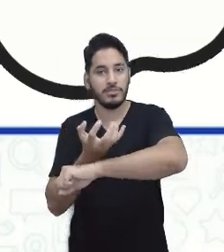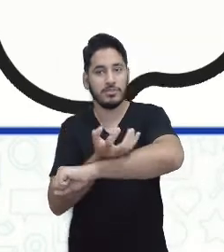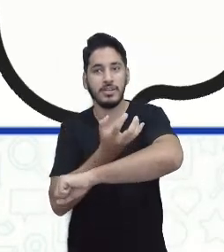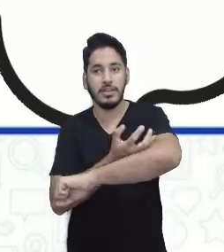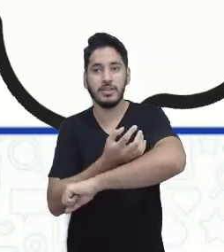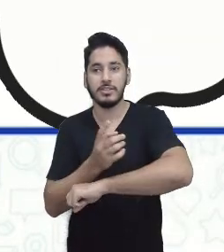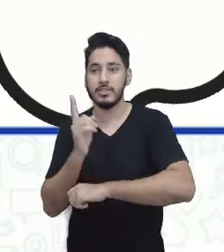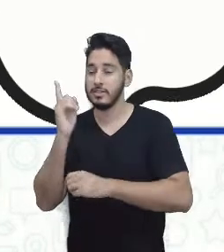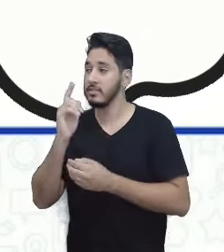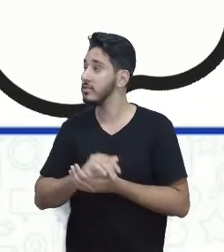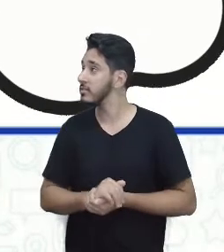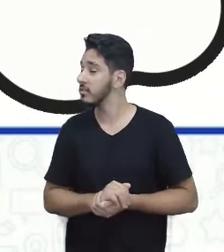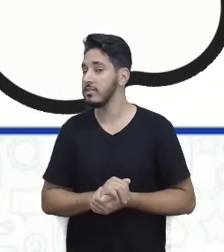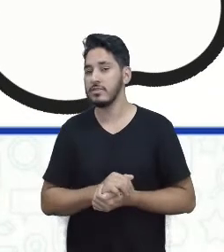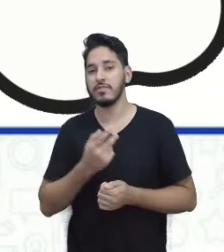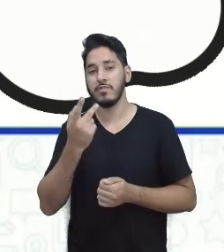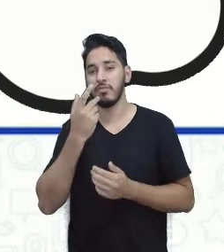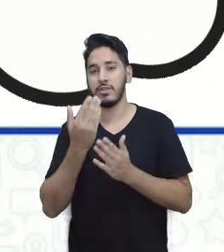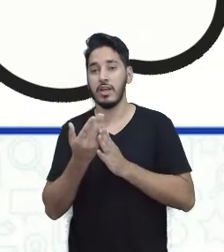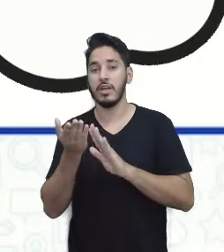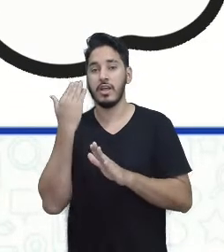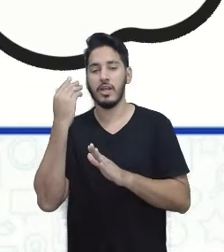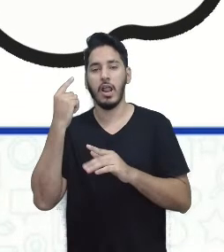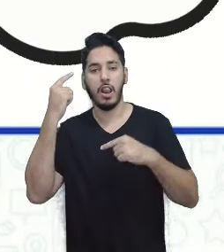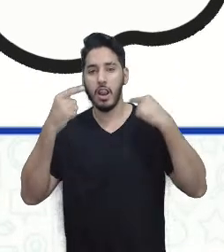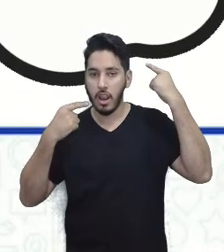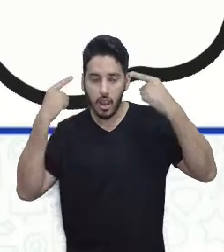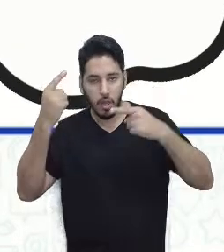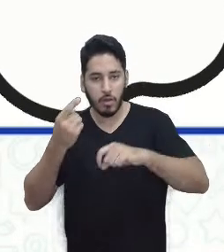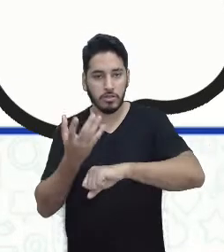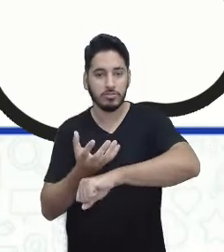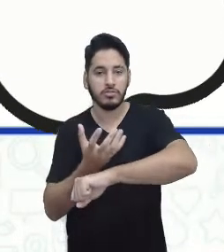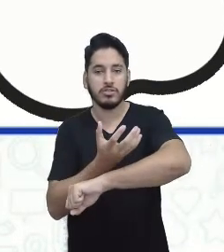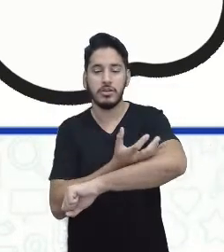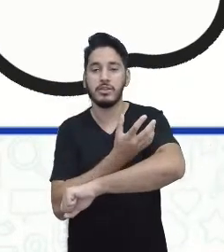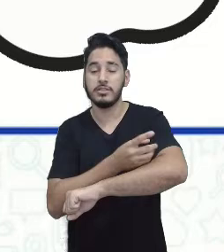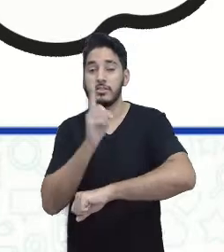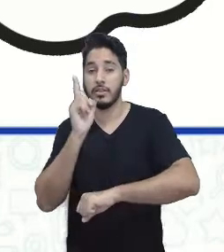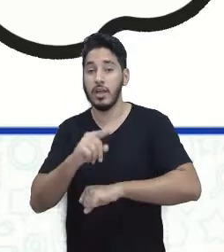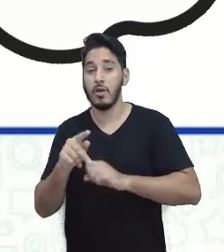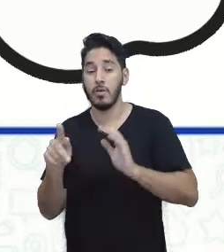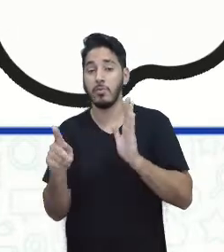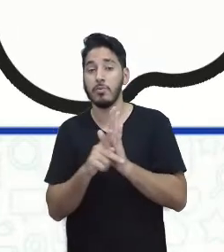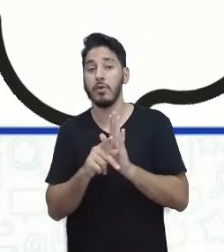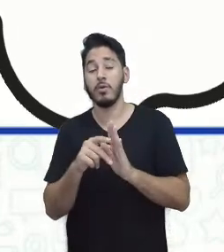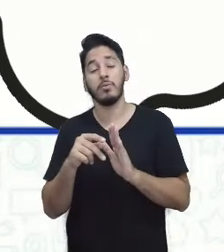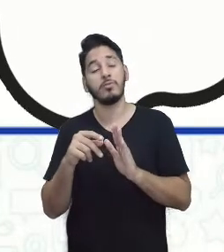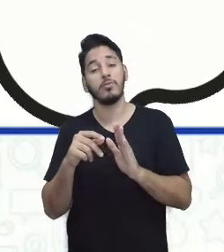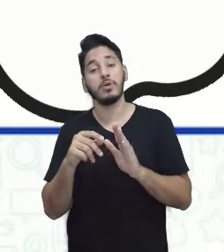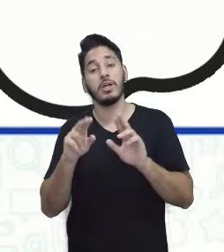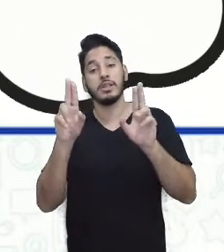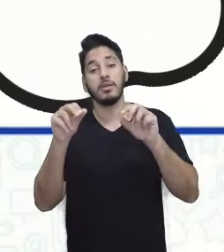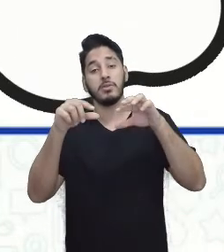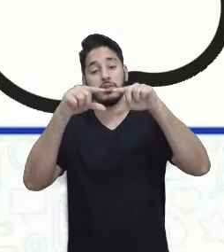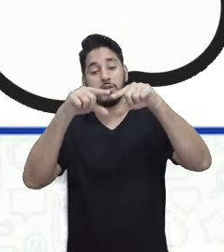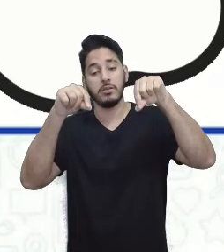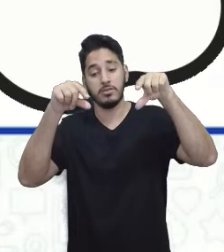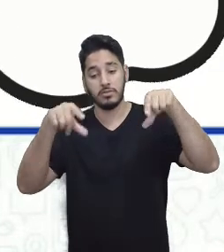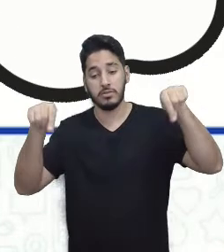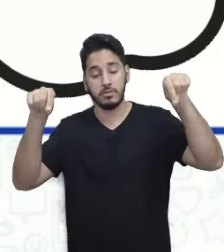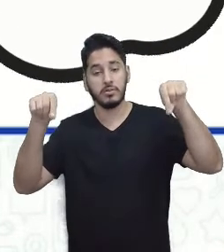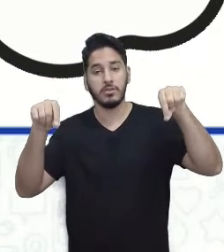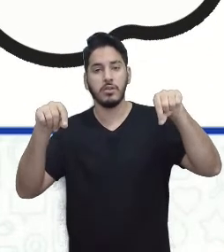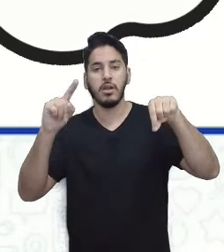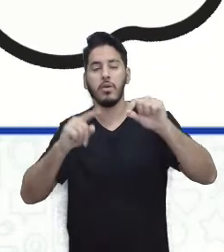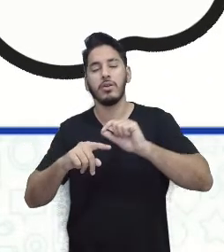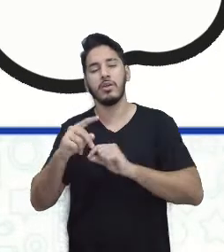isso na outra aula. A Louca do Jardim é um tema de cordel, né? Bem interessante, que é uma história que vai buscar